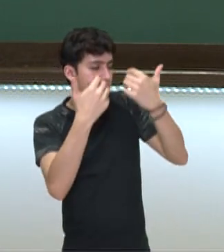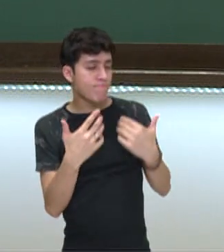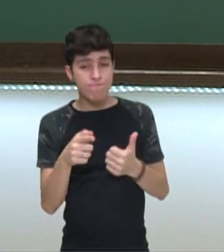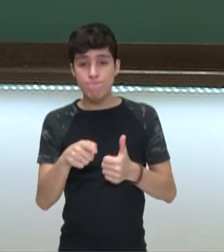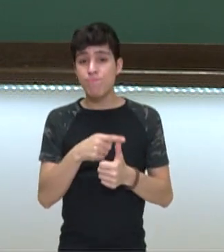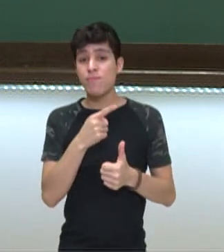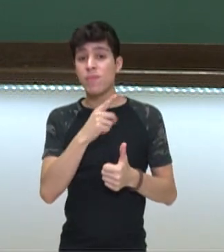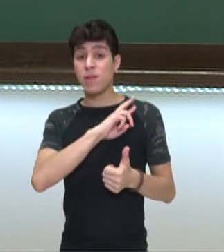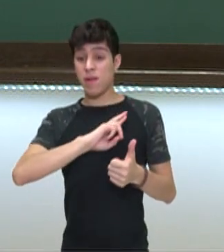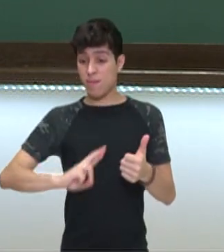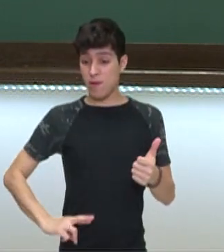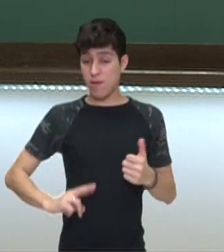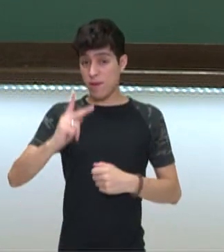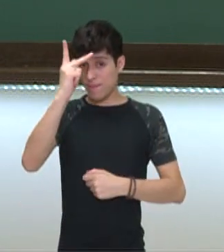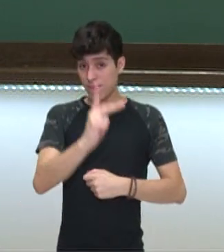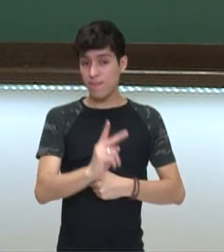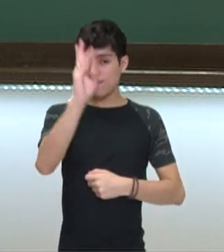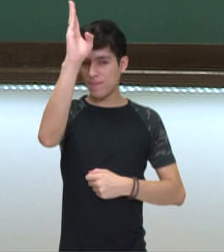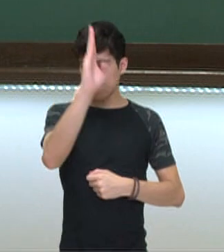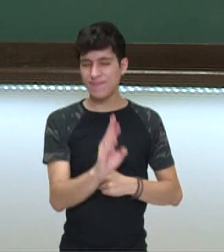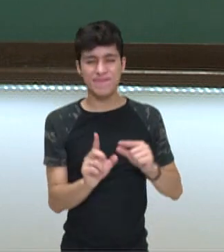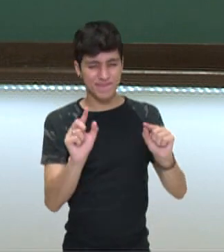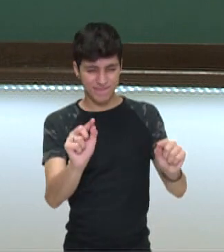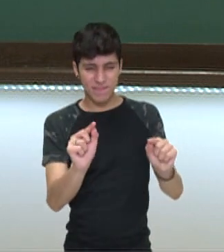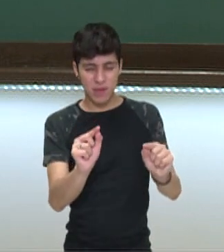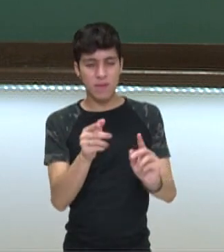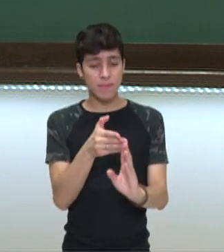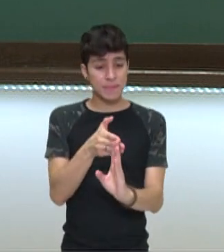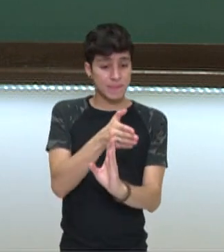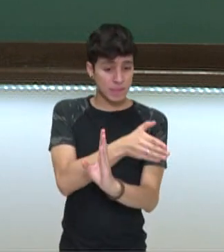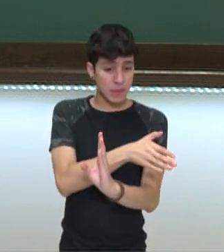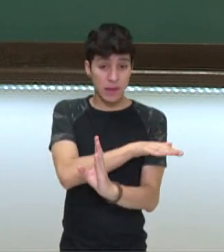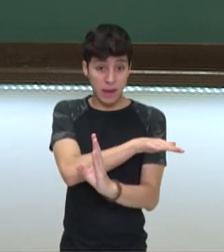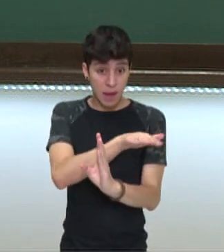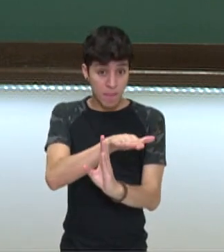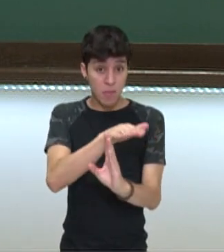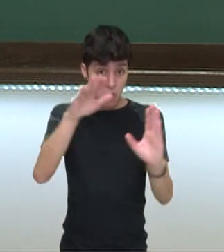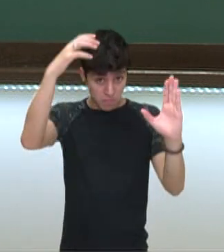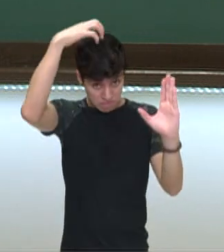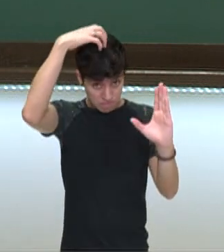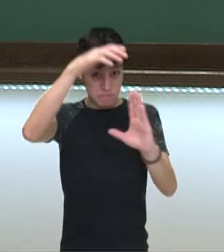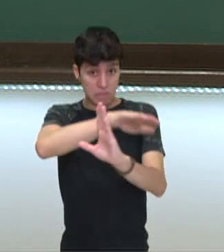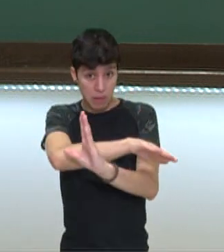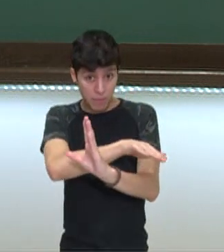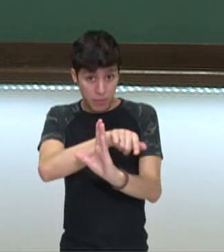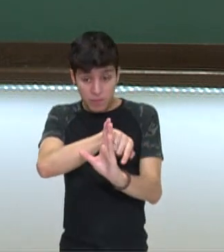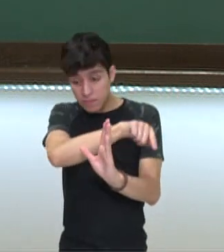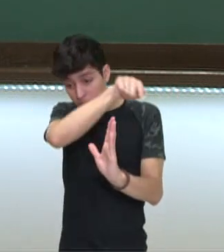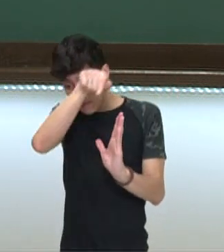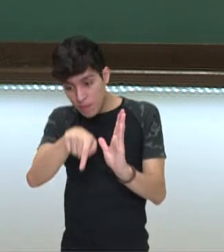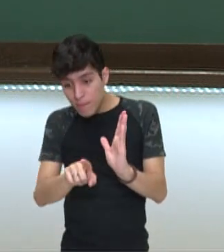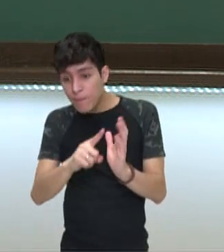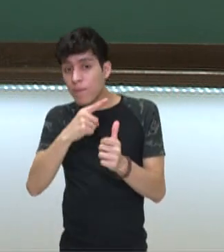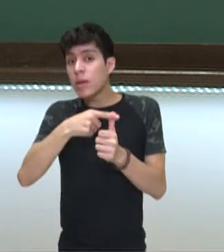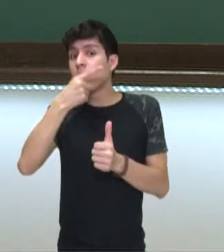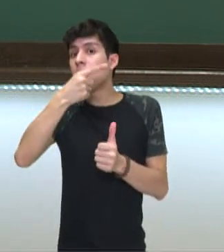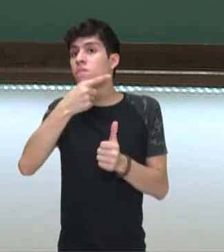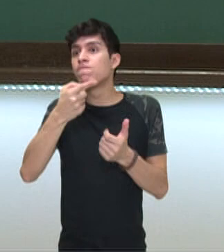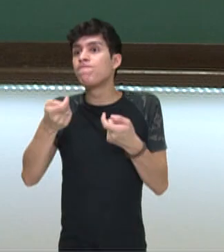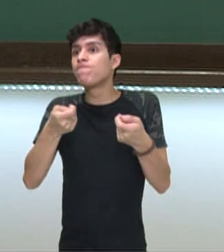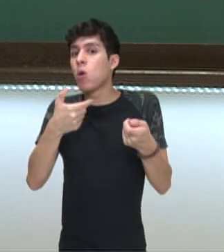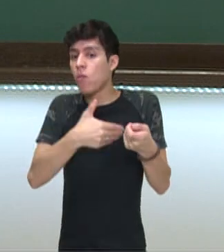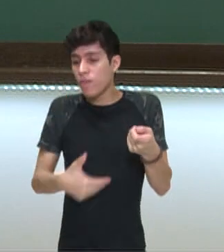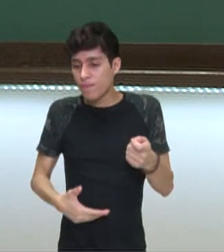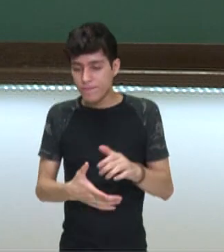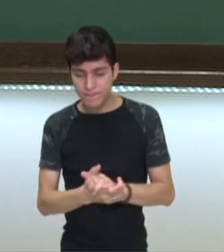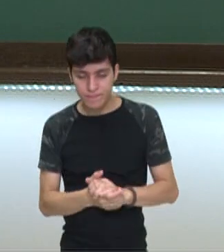República Brasileira. Isso é, aquele governo que veio depois que acabou a monarquia do Brasil. Qual que é o objetivo, então, que nós temos